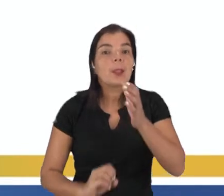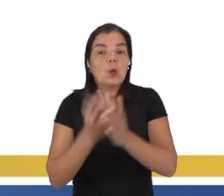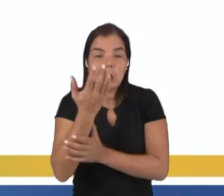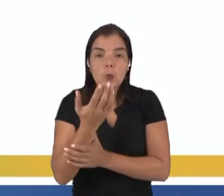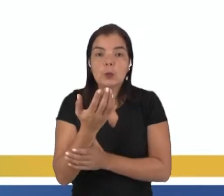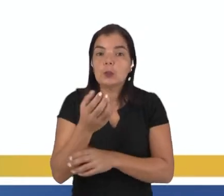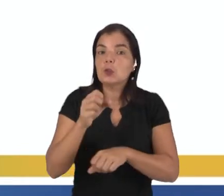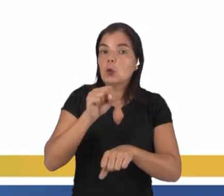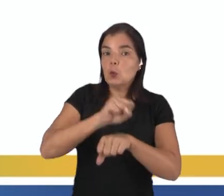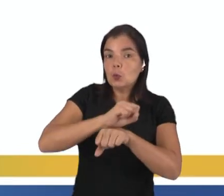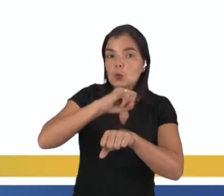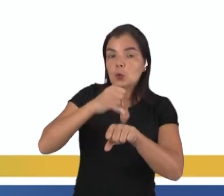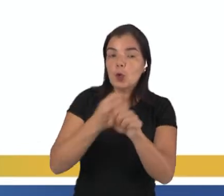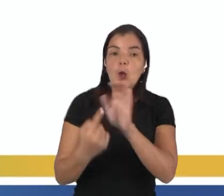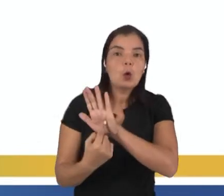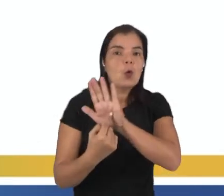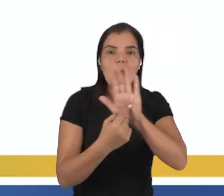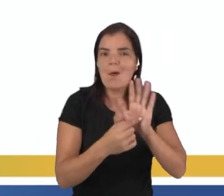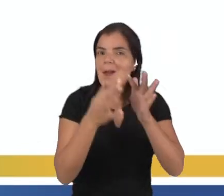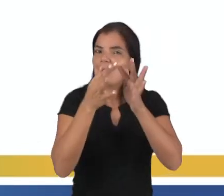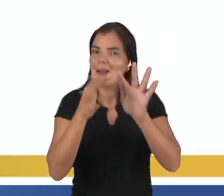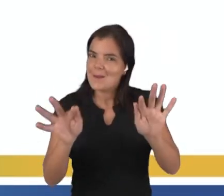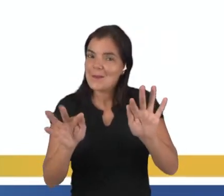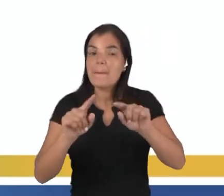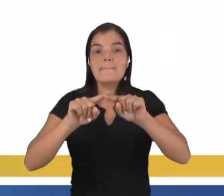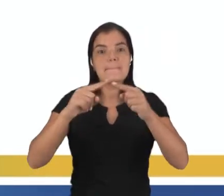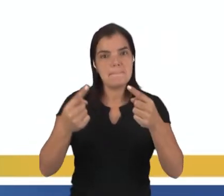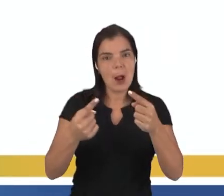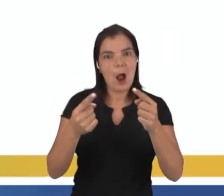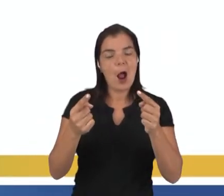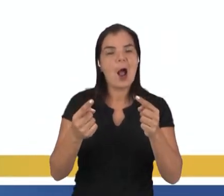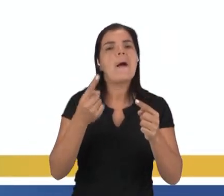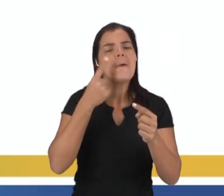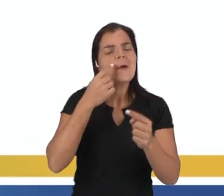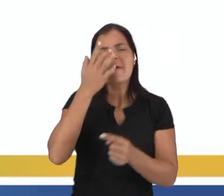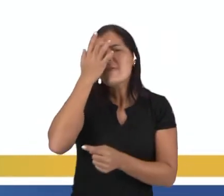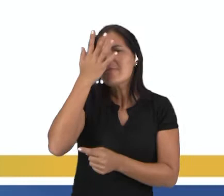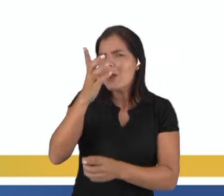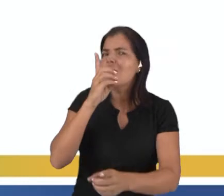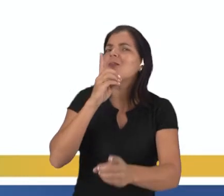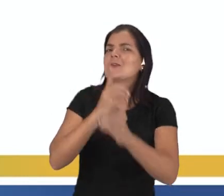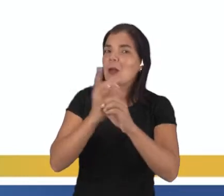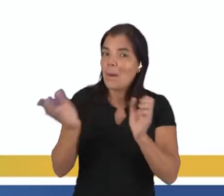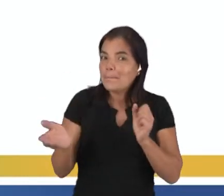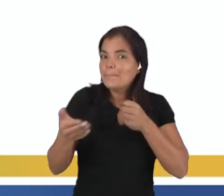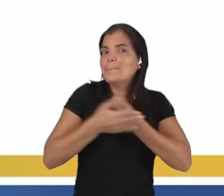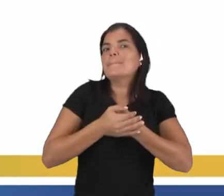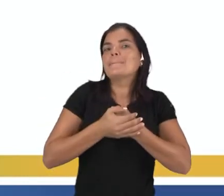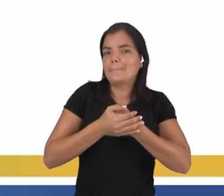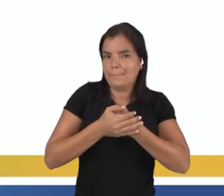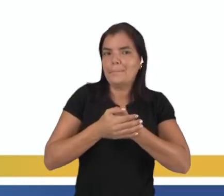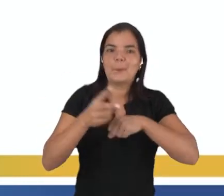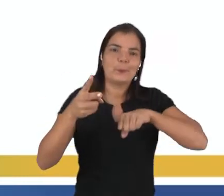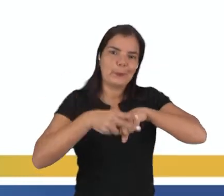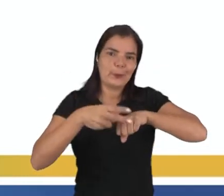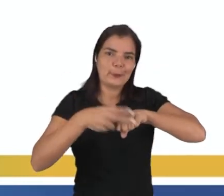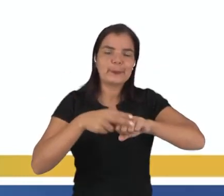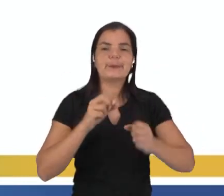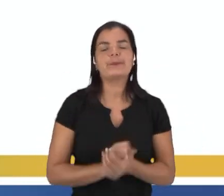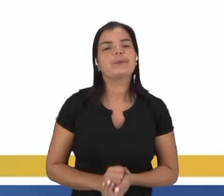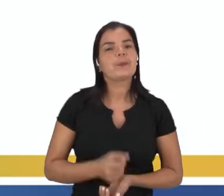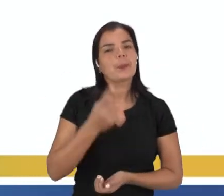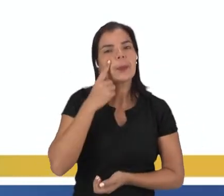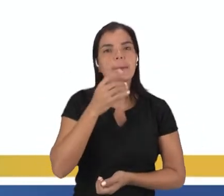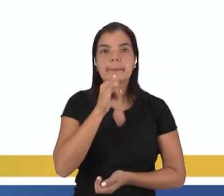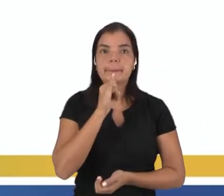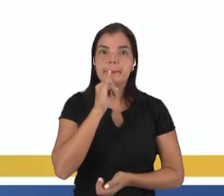quando o sujeito não aparece expresso na oração, mas pode ser facilmente identificado pela desinência verbal. Olha,